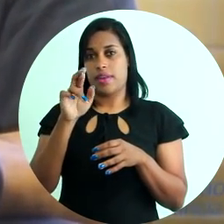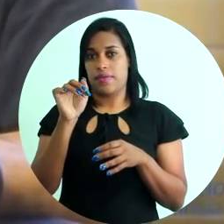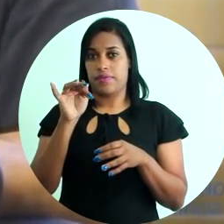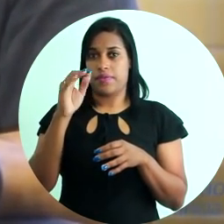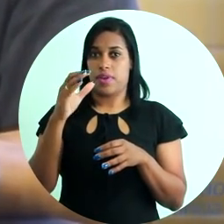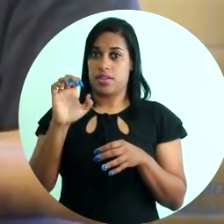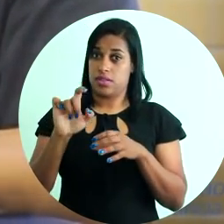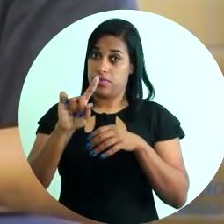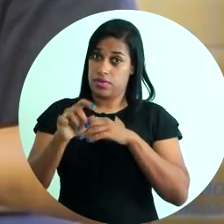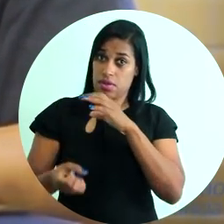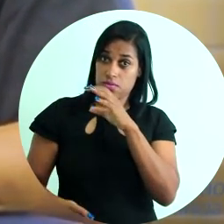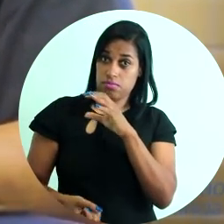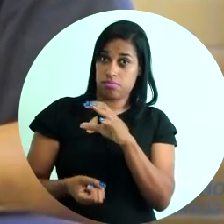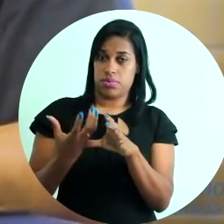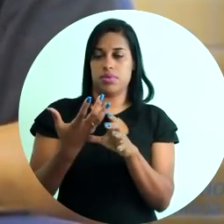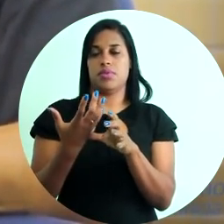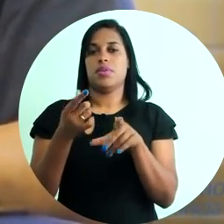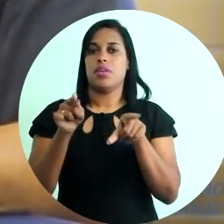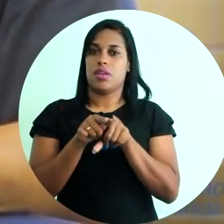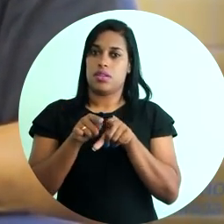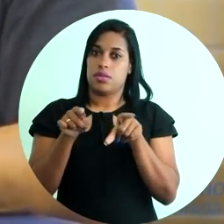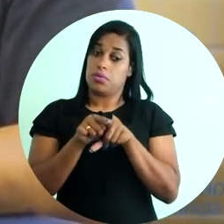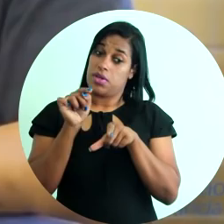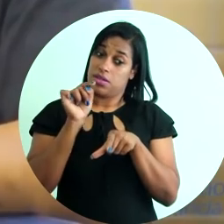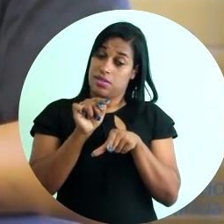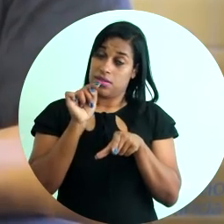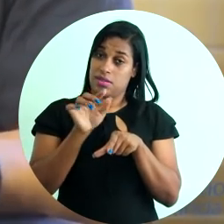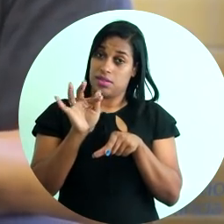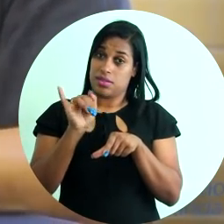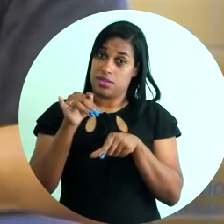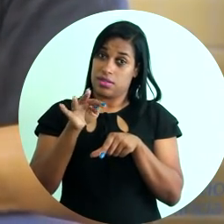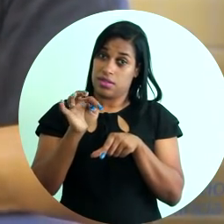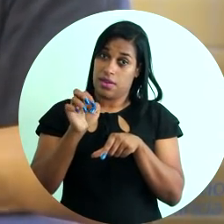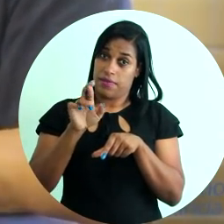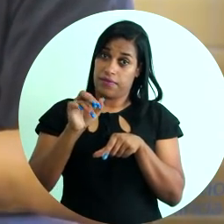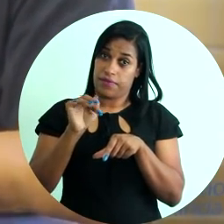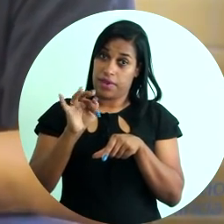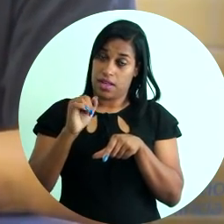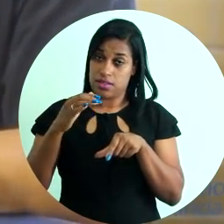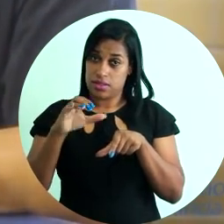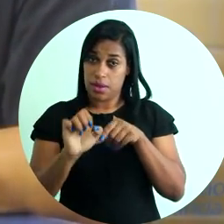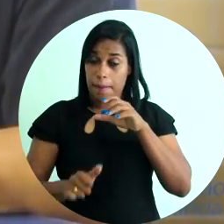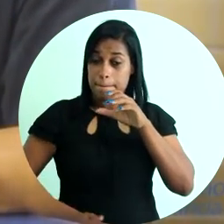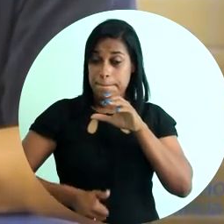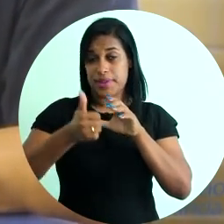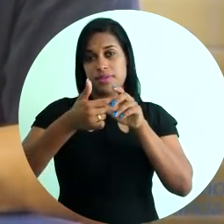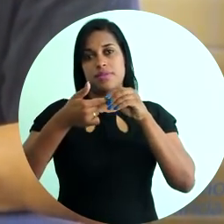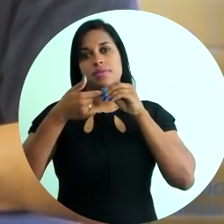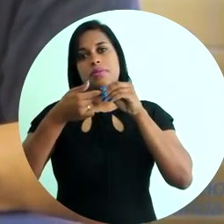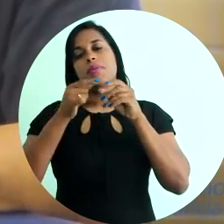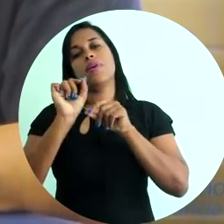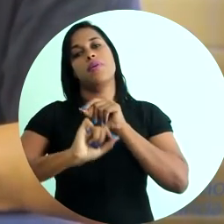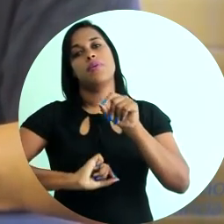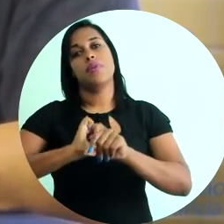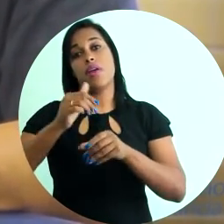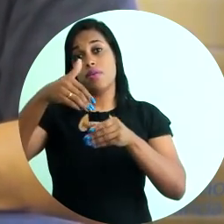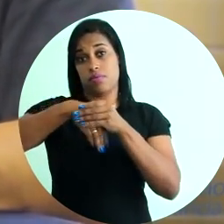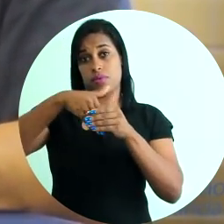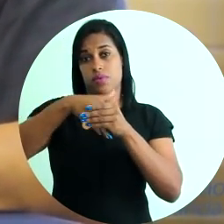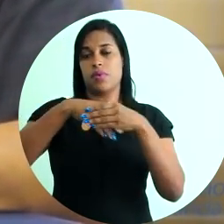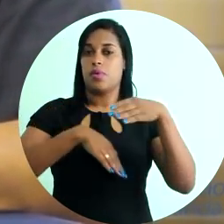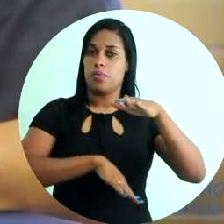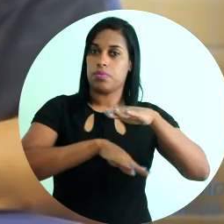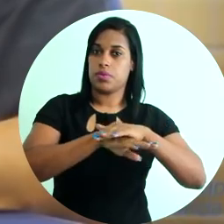projetar, que você vai criar, a fonte dessa interface, ou pelo menos o seu layout principal, você vai armazenar para fins realmente